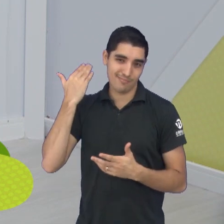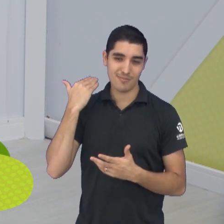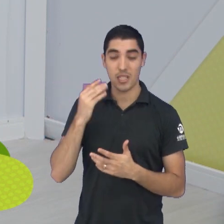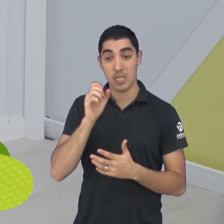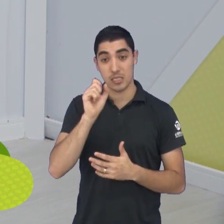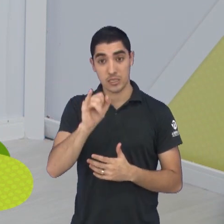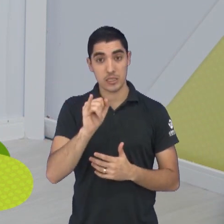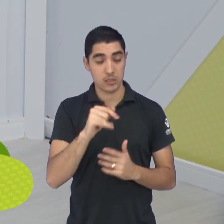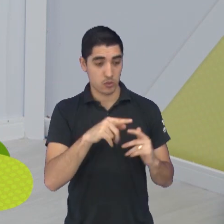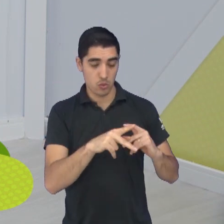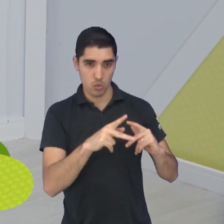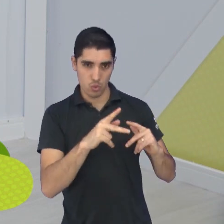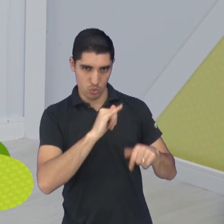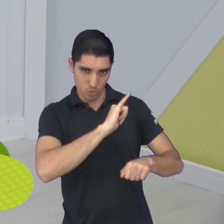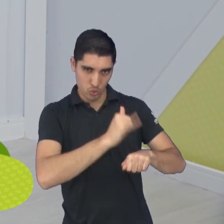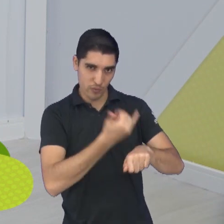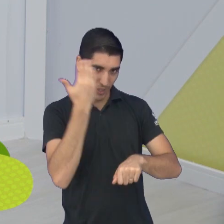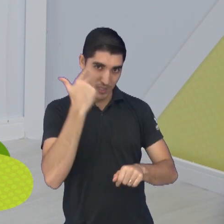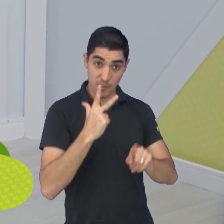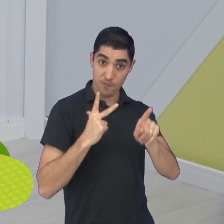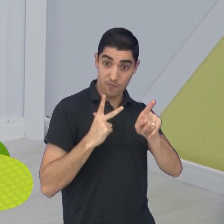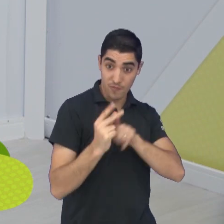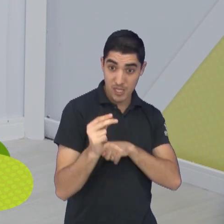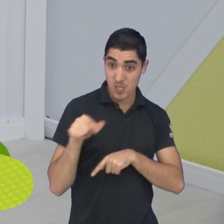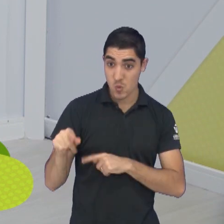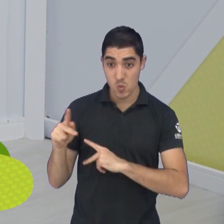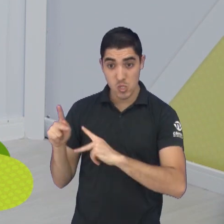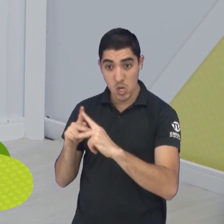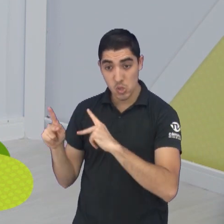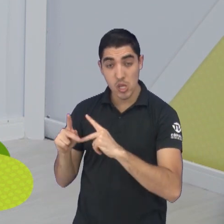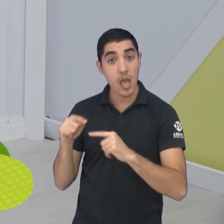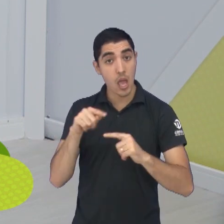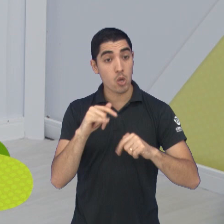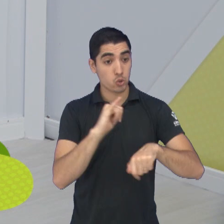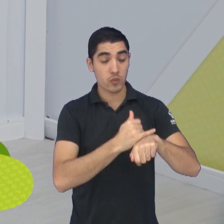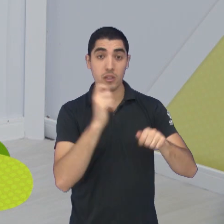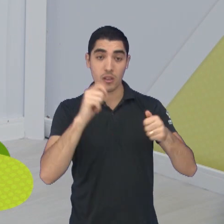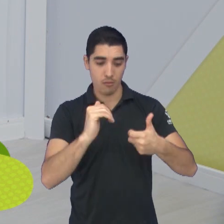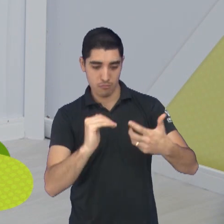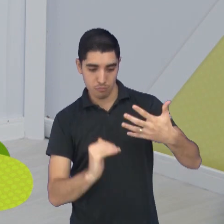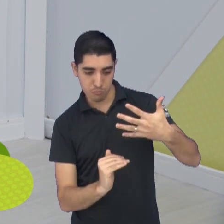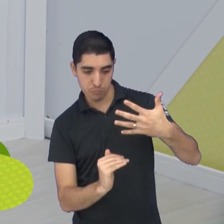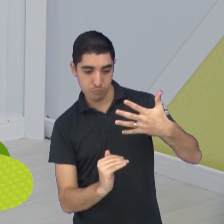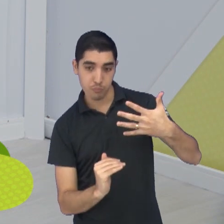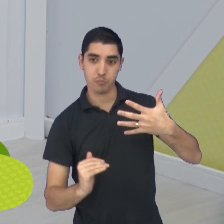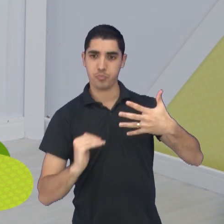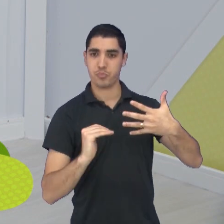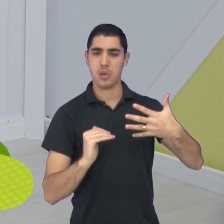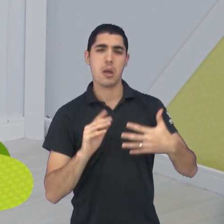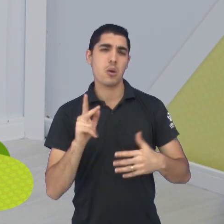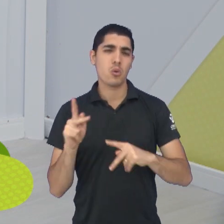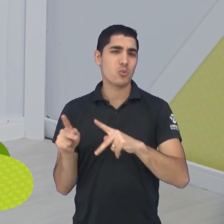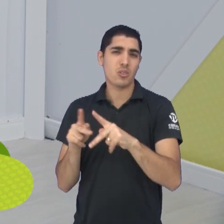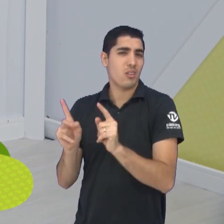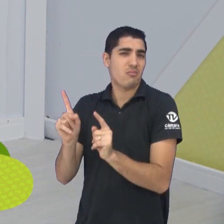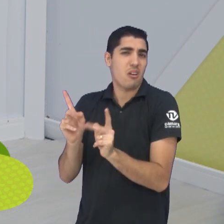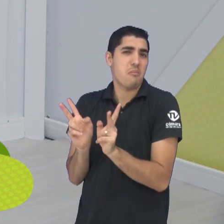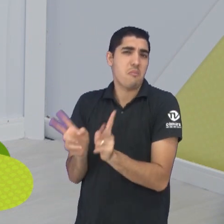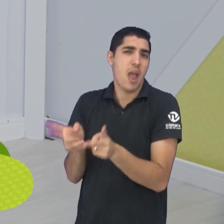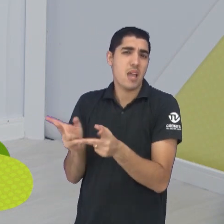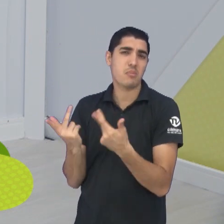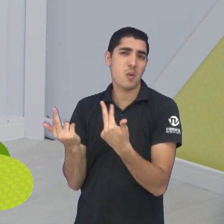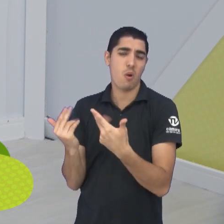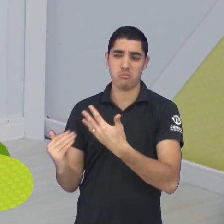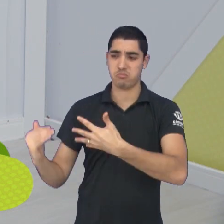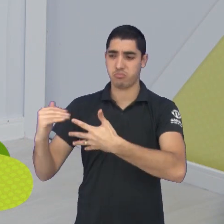Poderia ter vencido na última rodada, ele poderia ter ficado num posicionamento mais acima. Então, valia alguma coisa. Para o São José não valia nada, porque o São José já sabia que